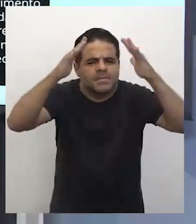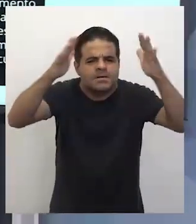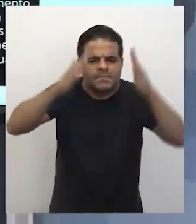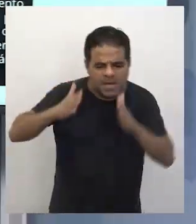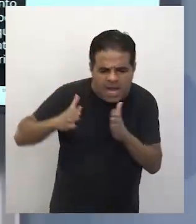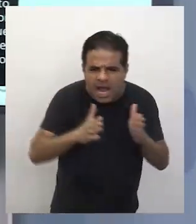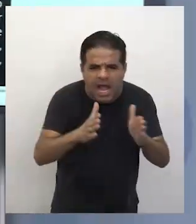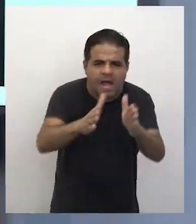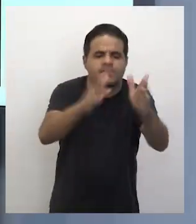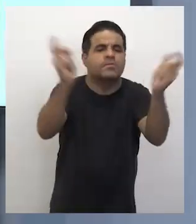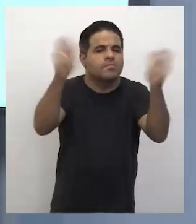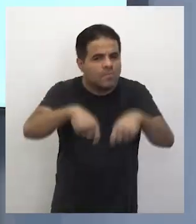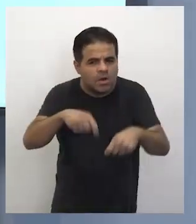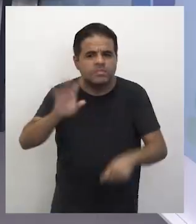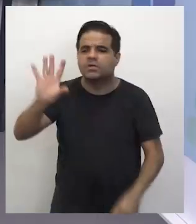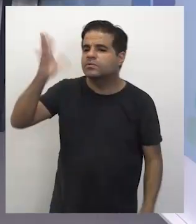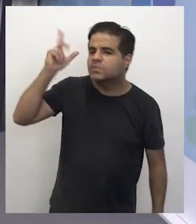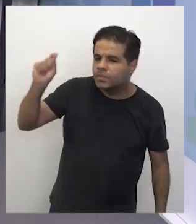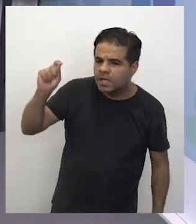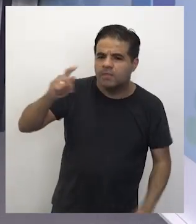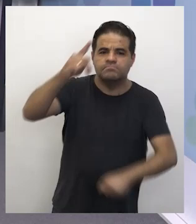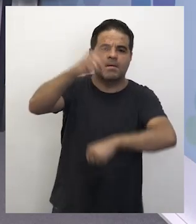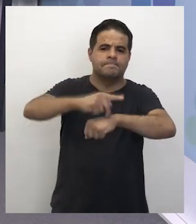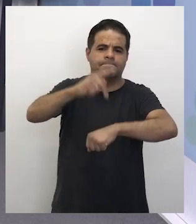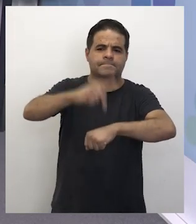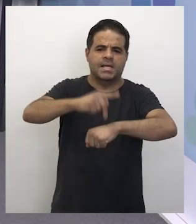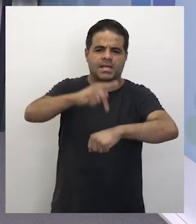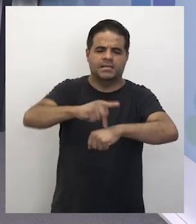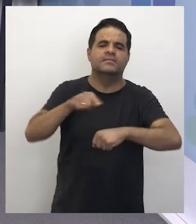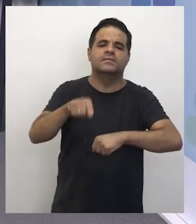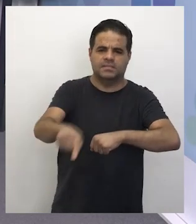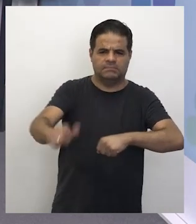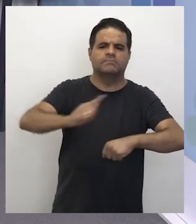caminho, Giba, pode acontecer o quê? Tem uma pedra. Tem um...